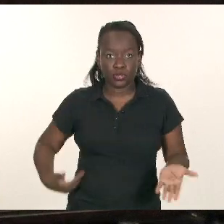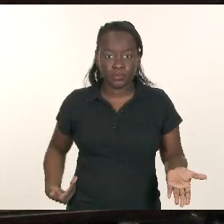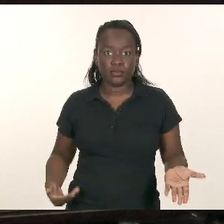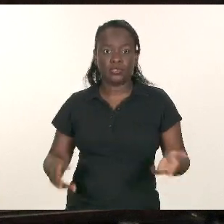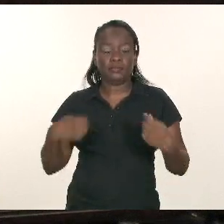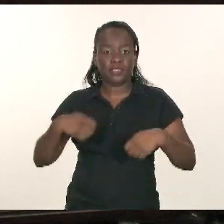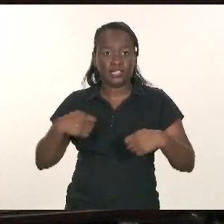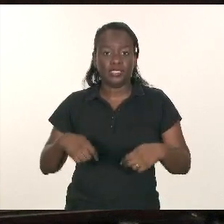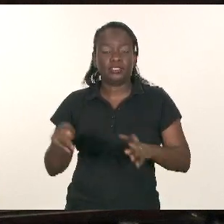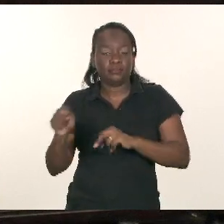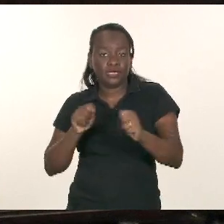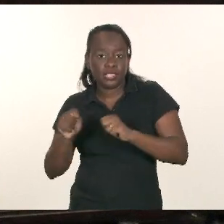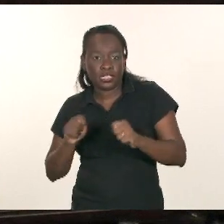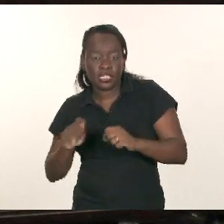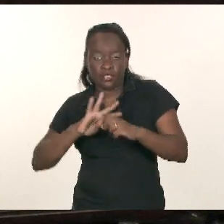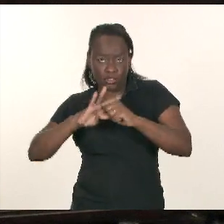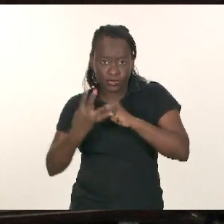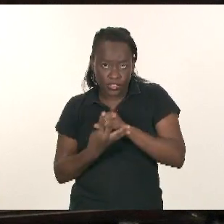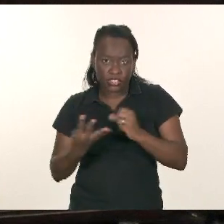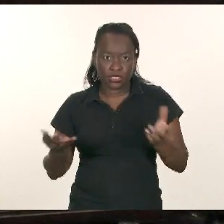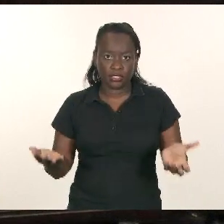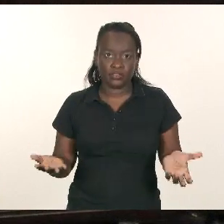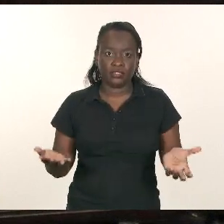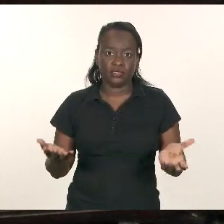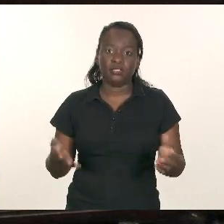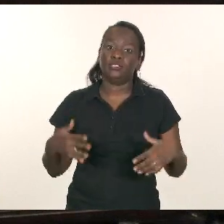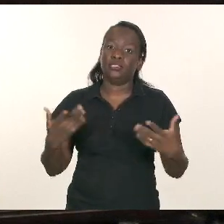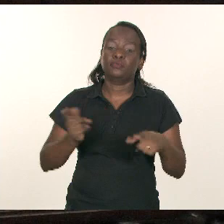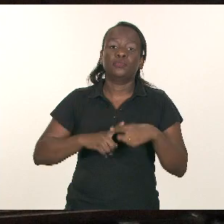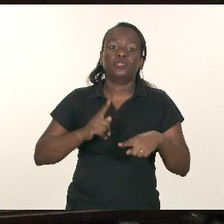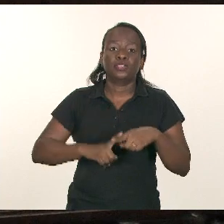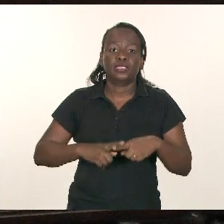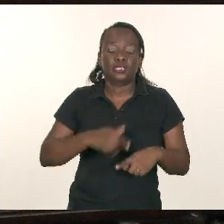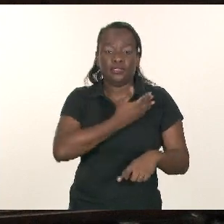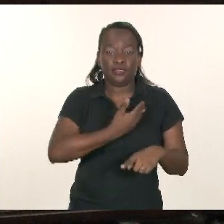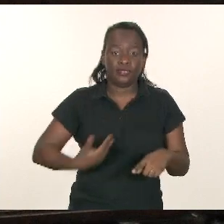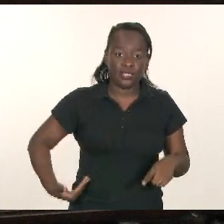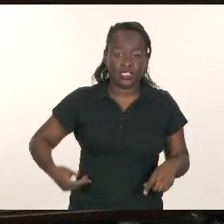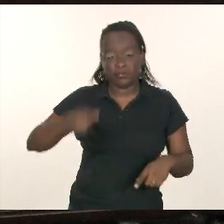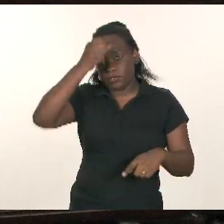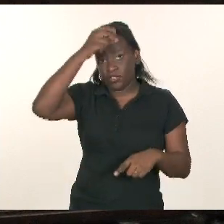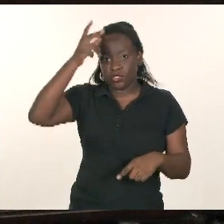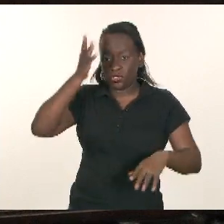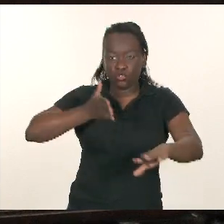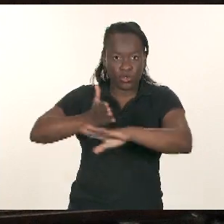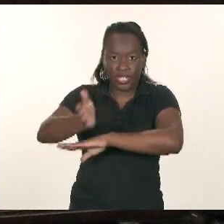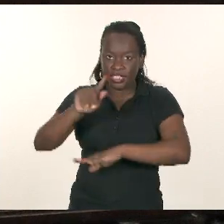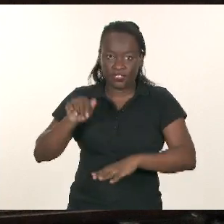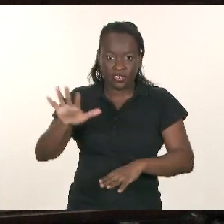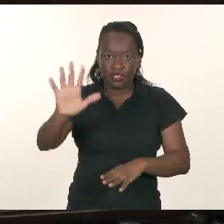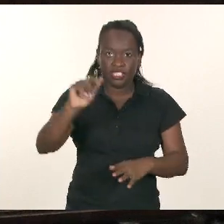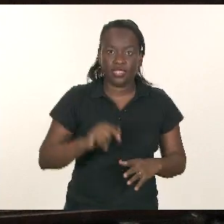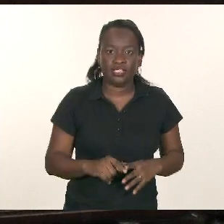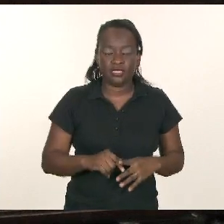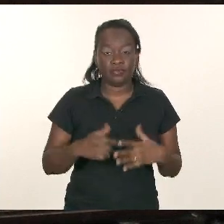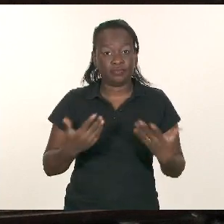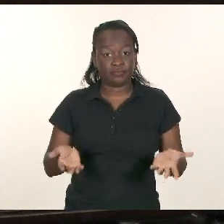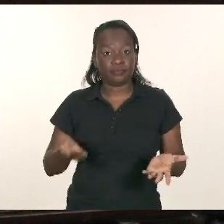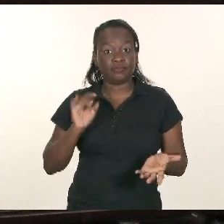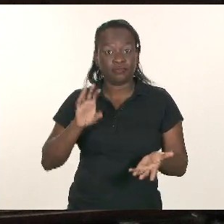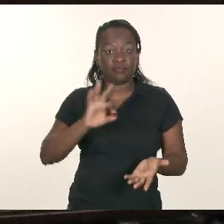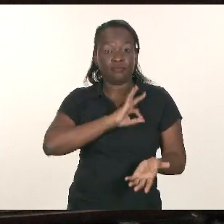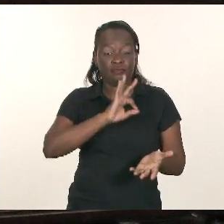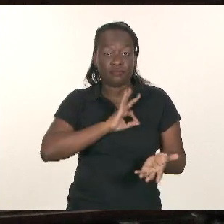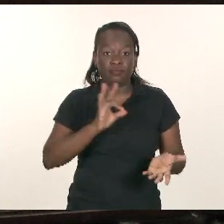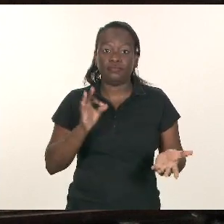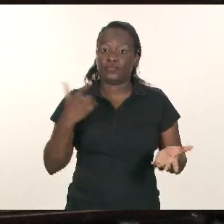merecem serem preservadas do Covid-19? Isso porque a autoridade municipal não adentra nessas comunidades? Ora, se a Guarda